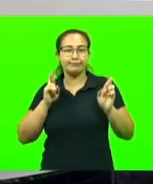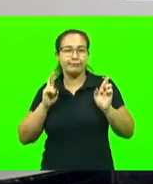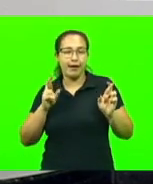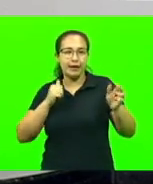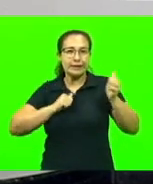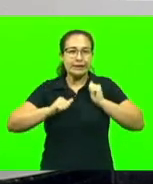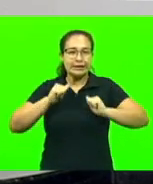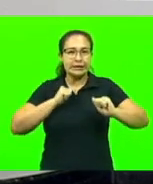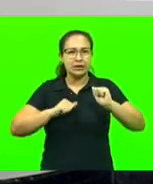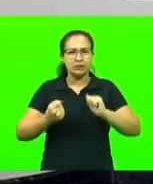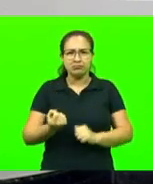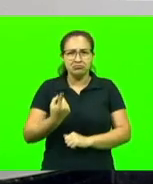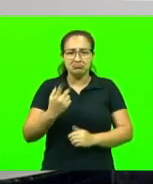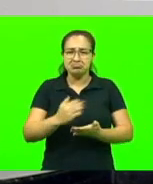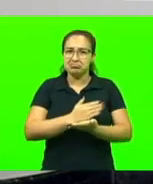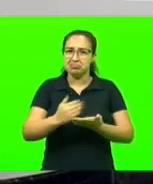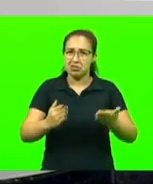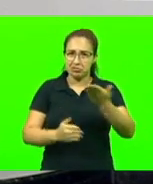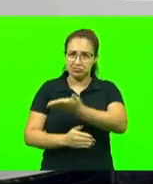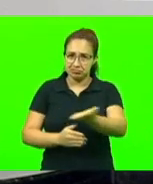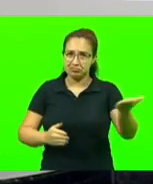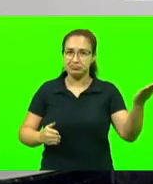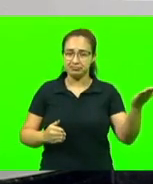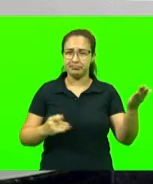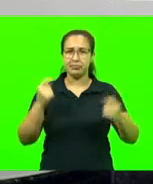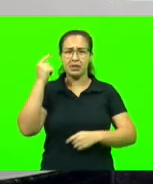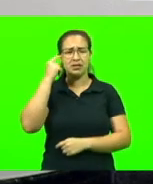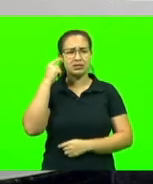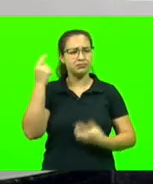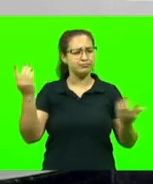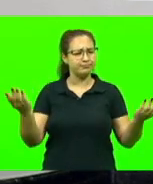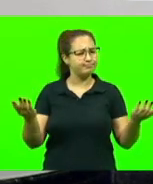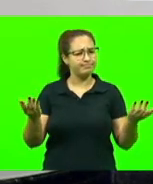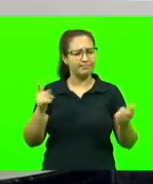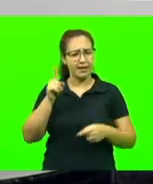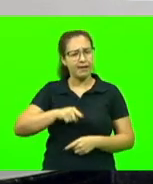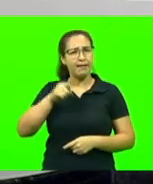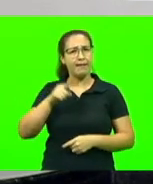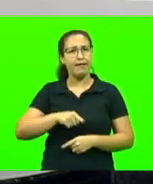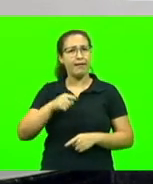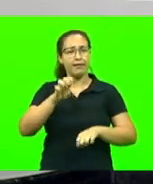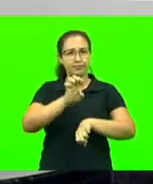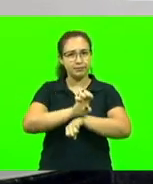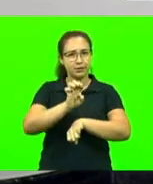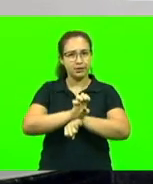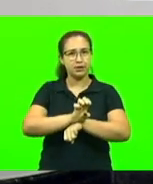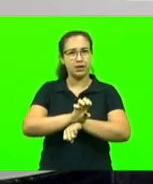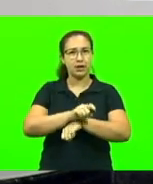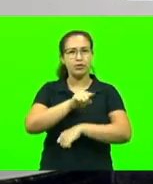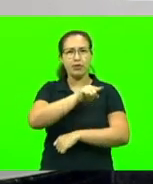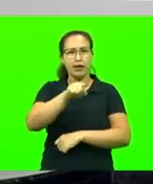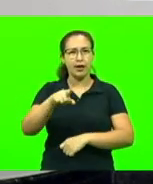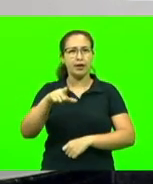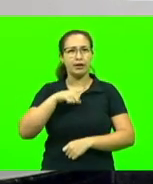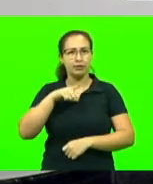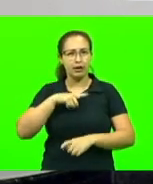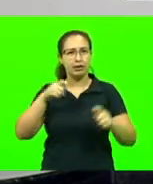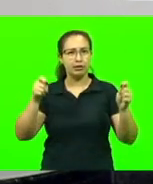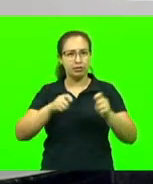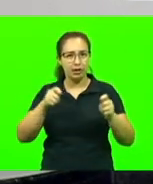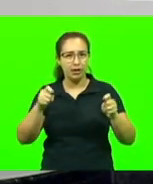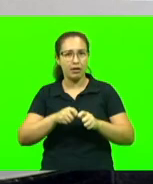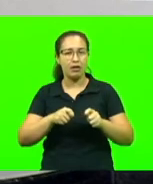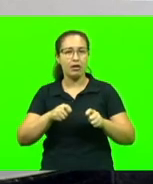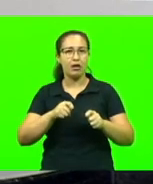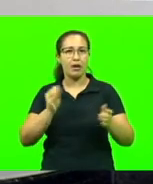estranheza a muitos de nós que pensávamos, puxa, será mesmo que o Estado terá robustez de aplicar